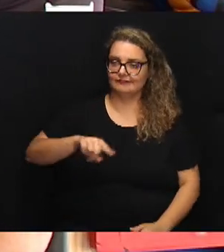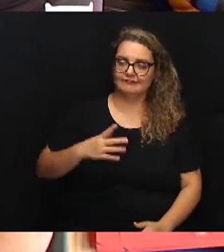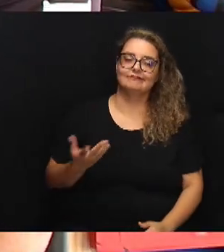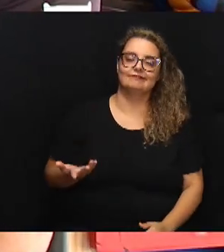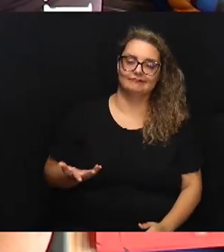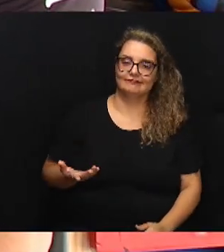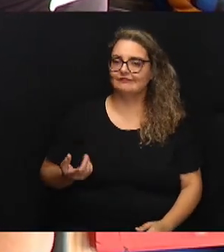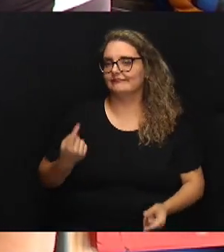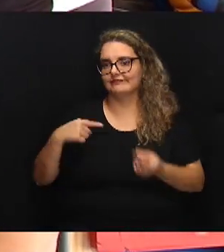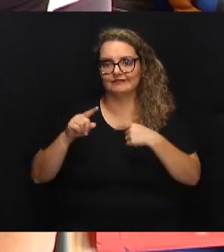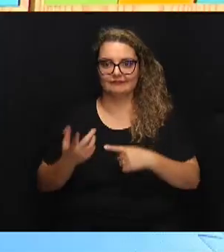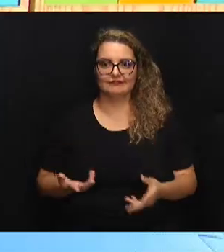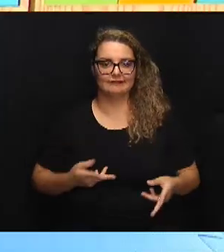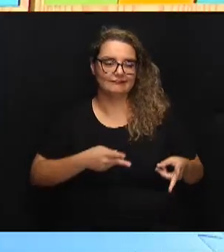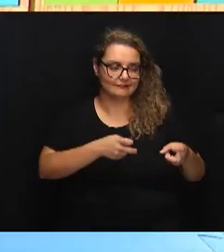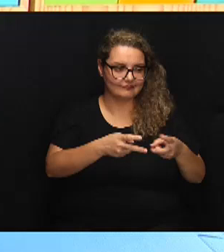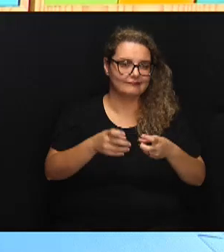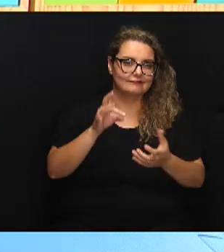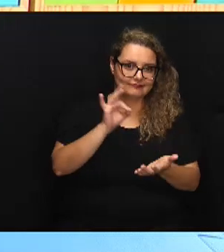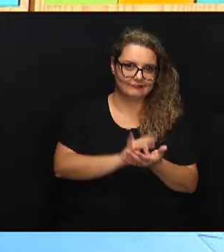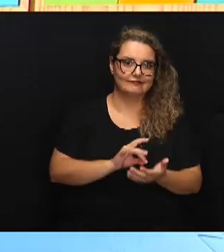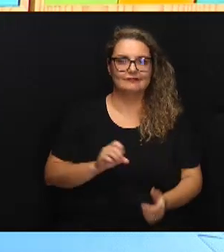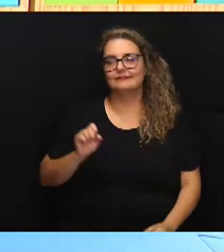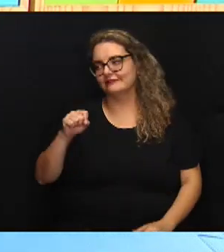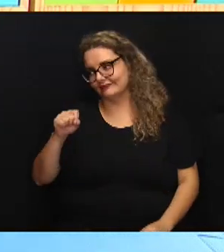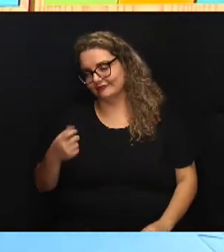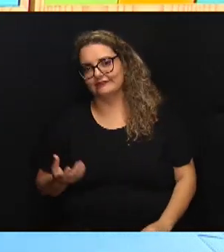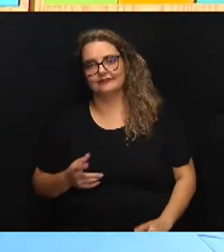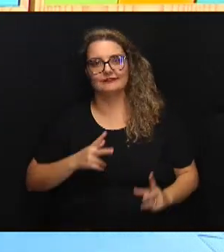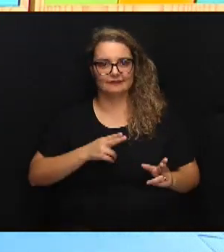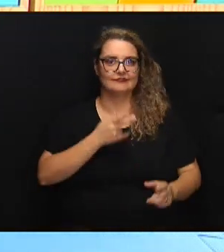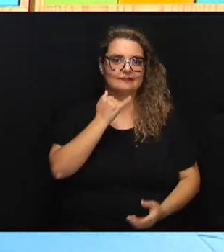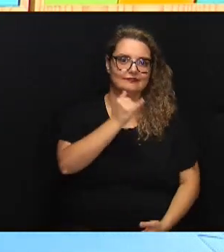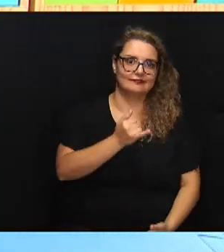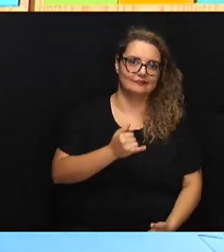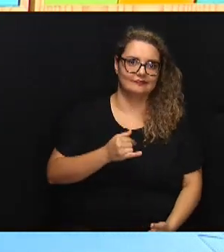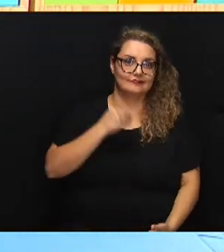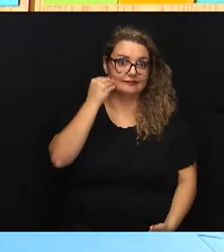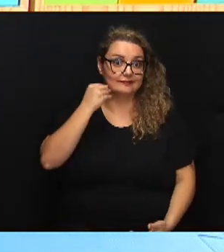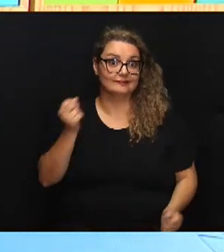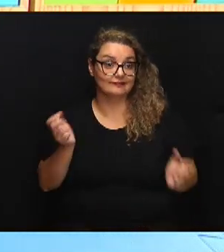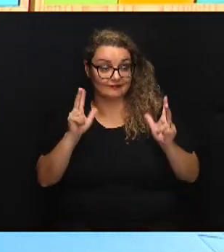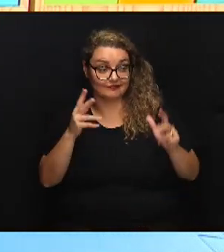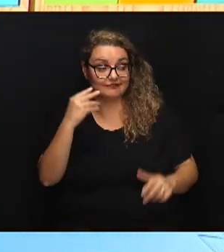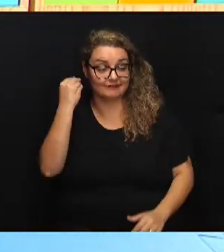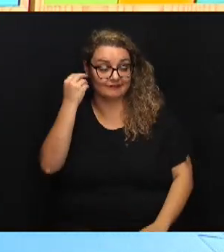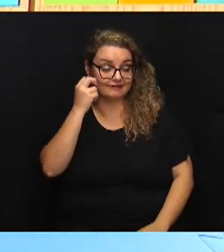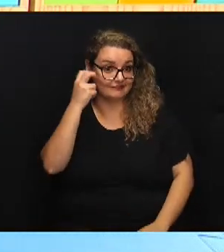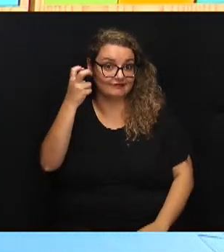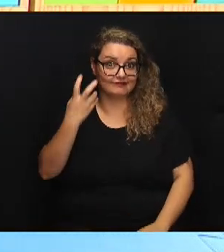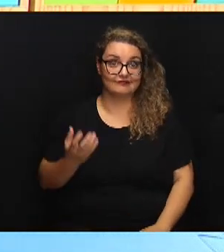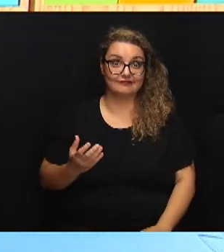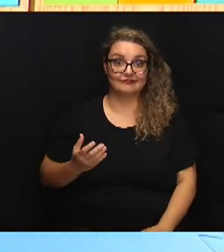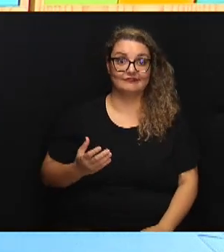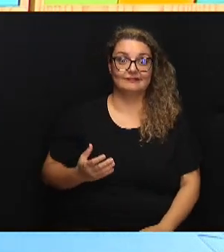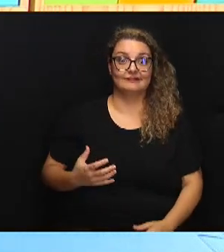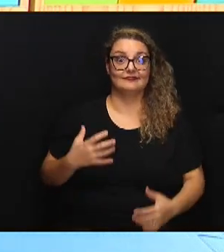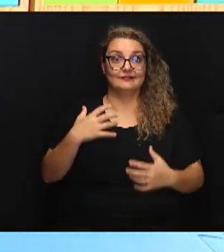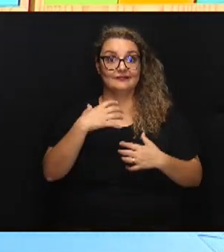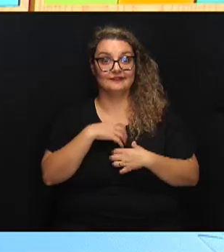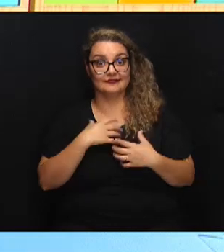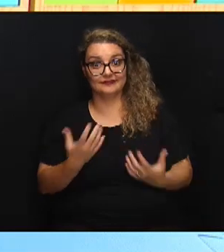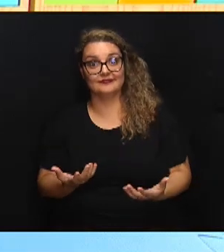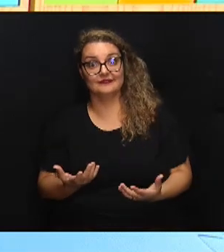é sucesso. Eles percebem a verdade, né? Exatamente. Como você disse, são muito espertos, muito inteligentes. E no calor que a gente tem sentido, eu